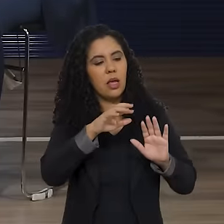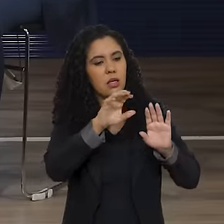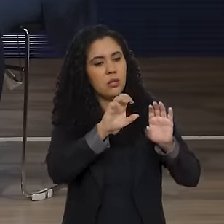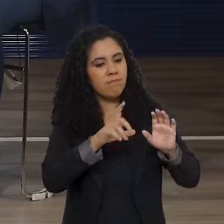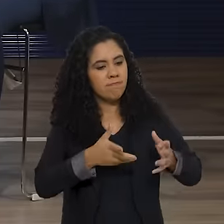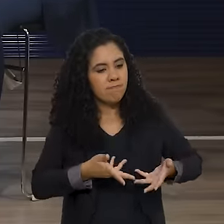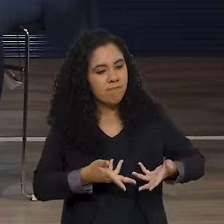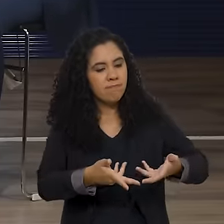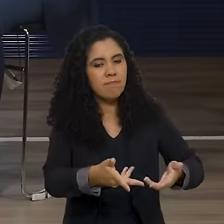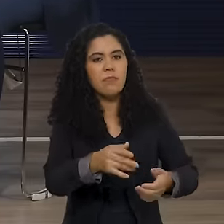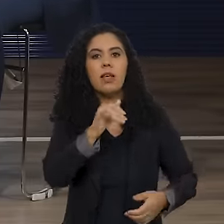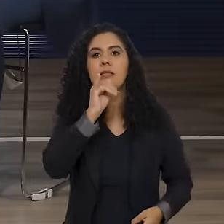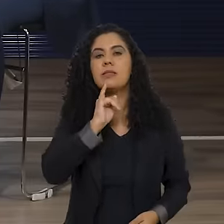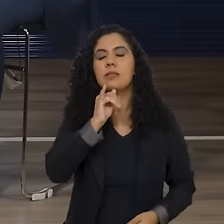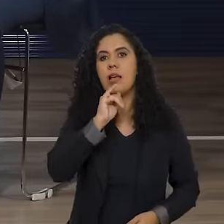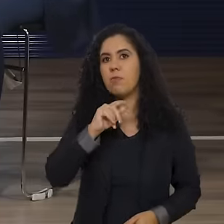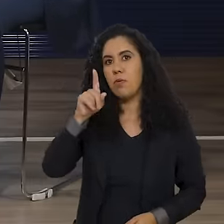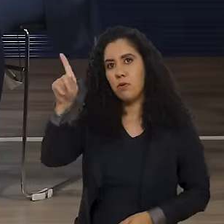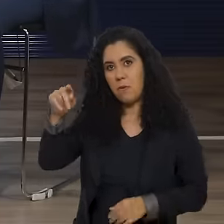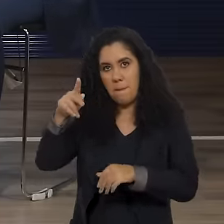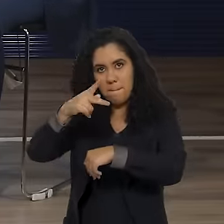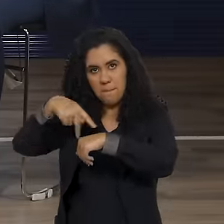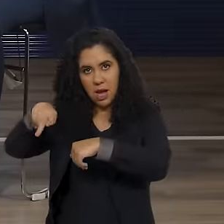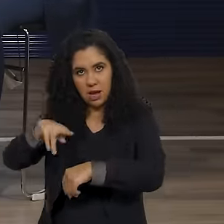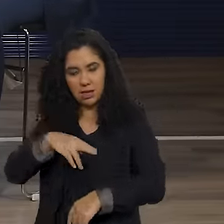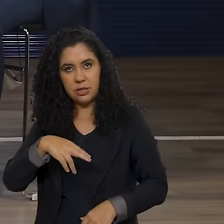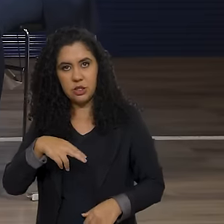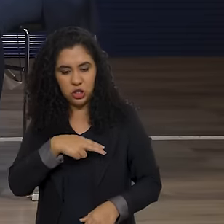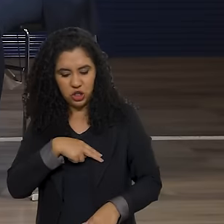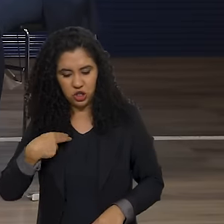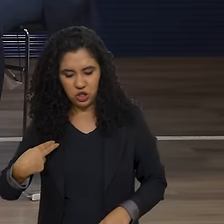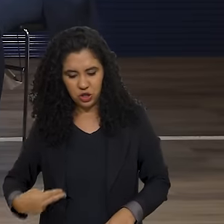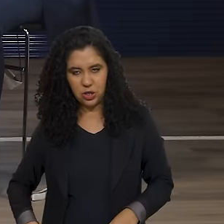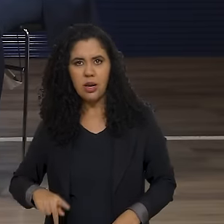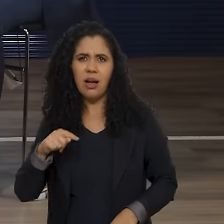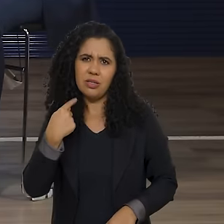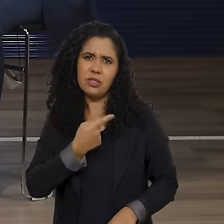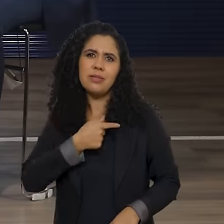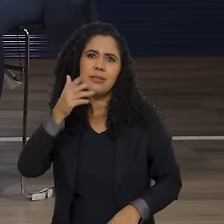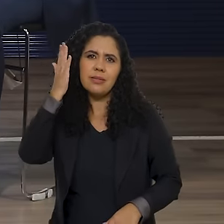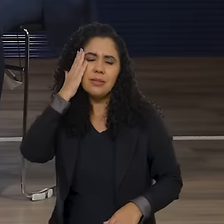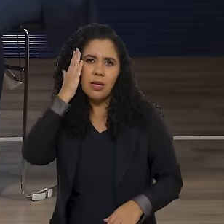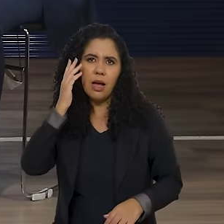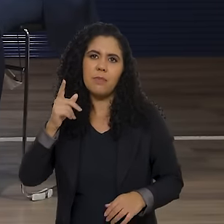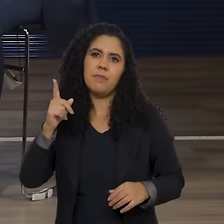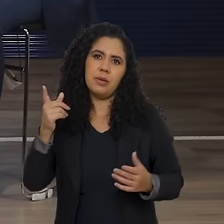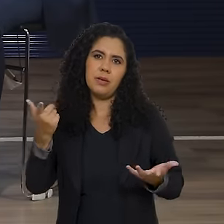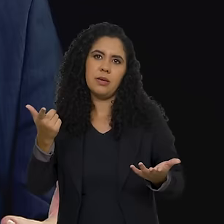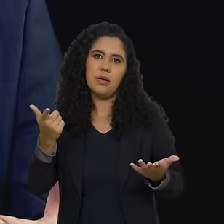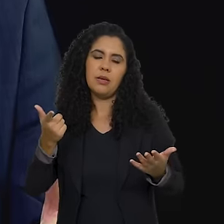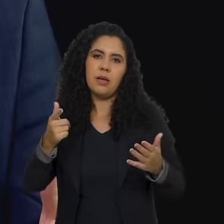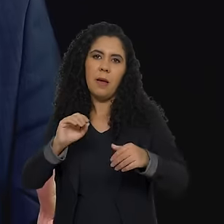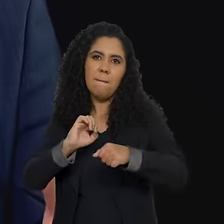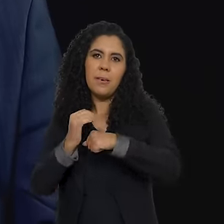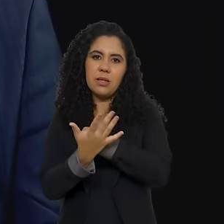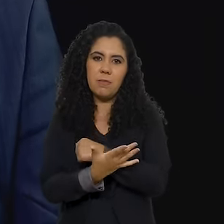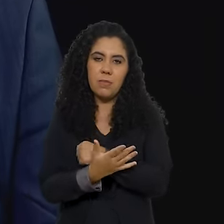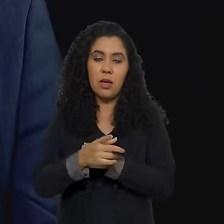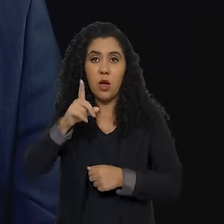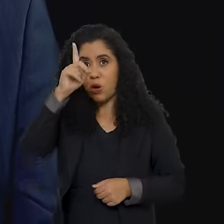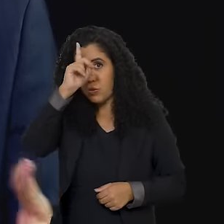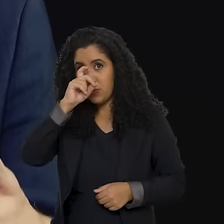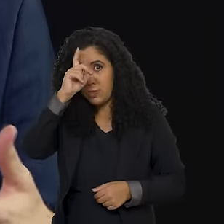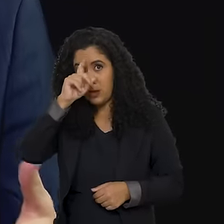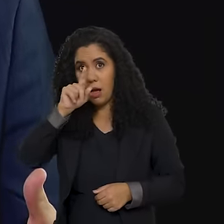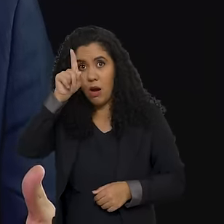muito ágeis, né? Você pega o caso da China, a gente viu na pandemia. Os chineses construíram um